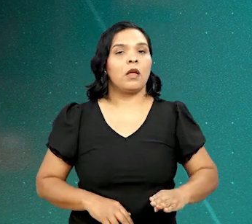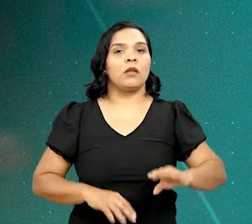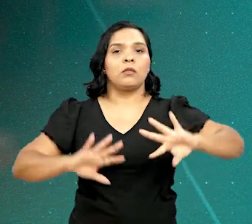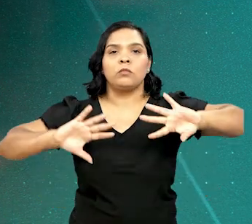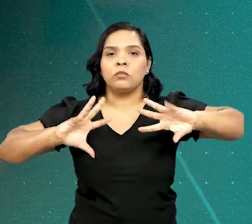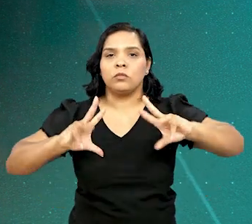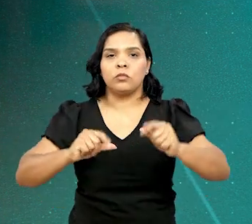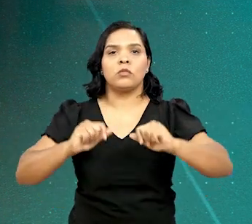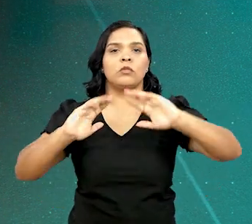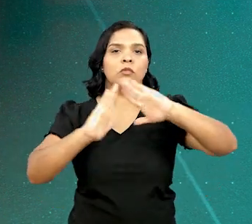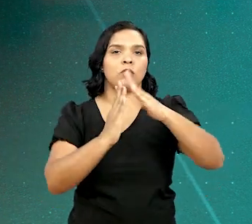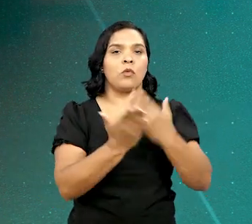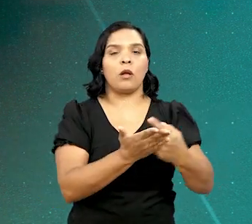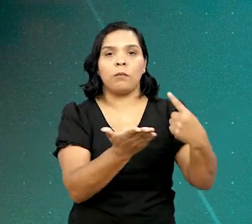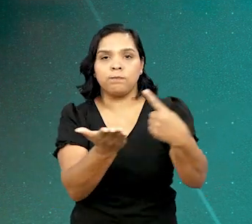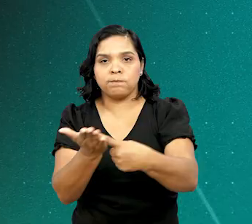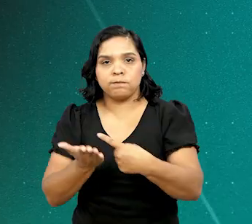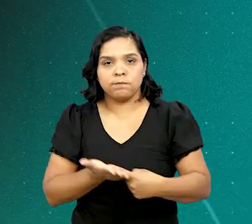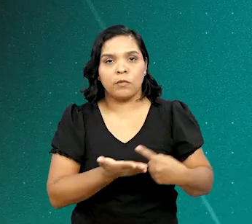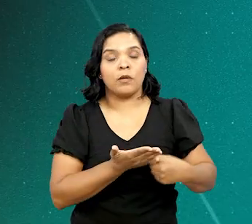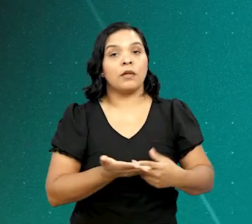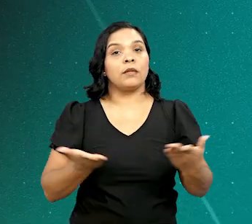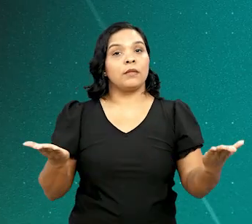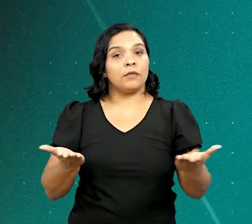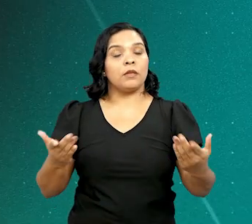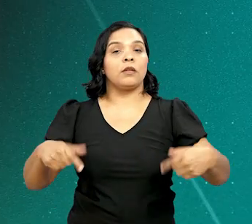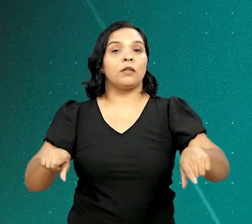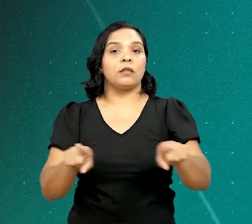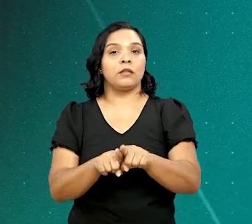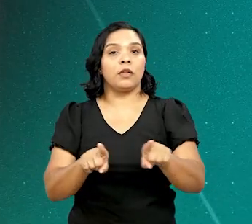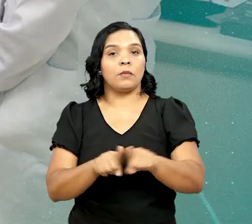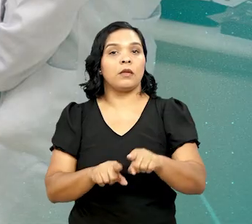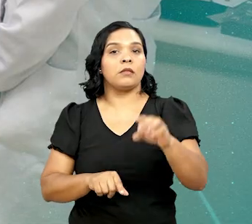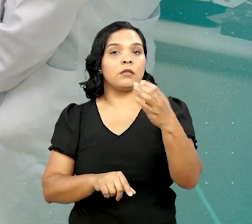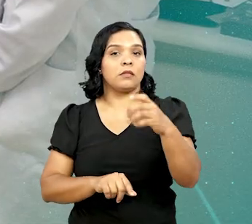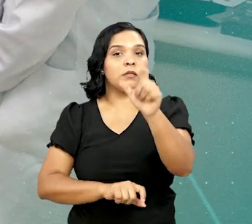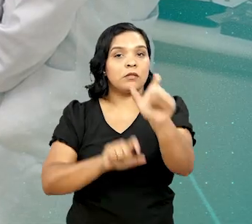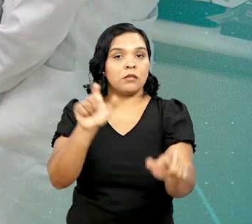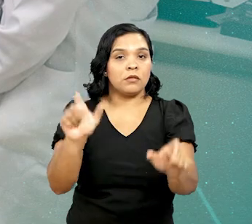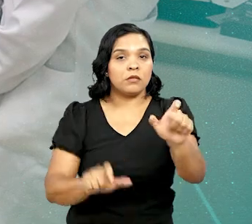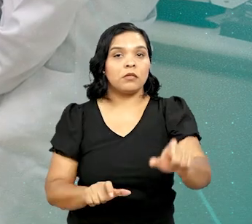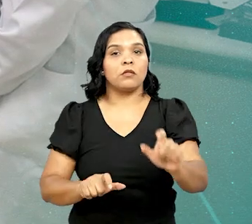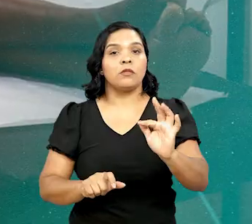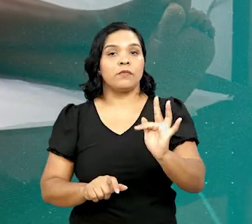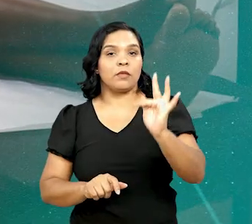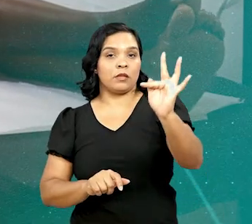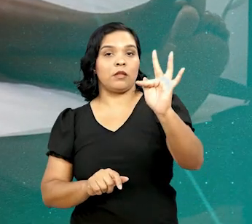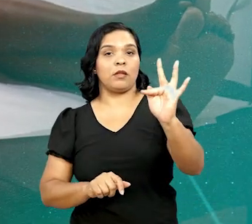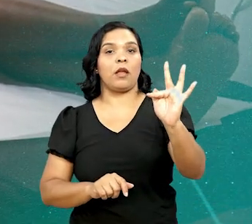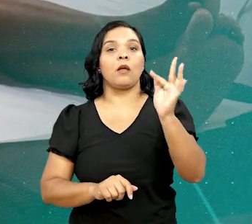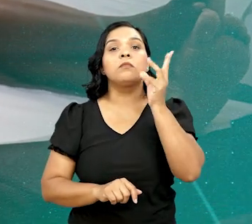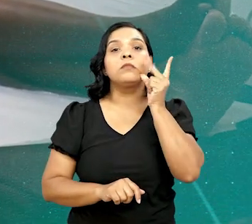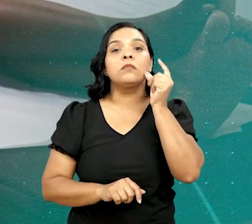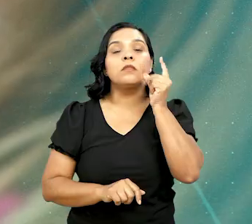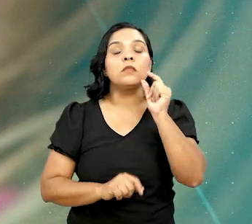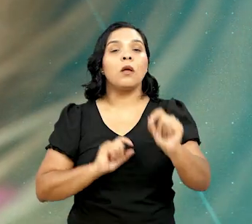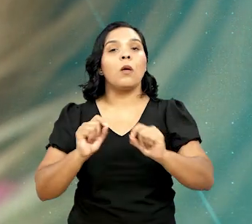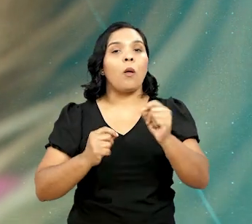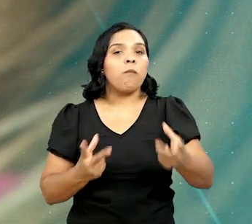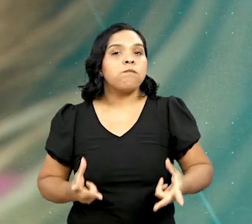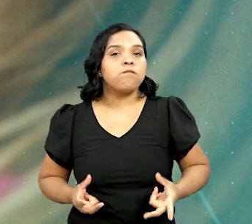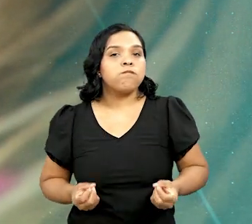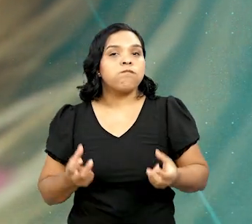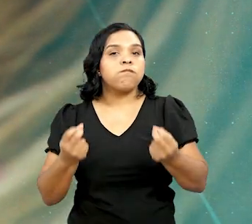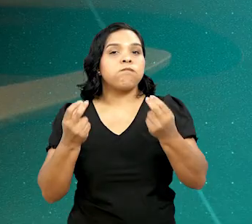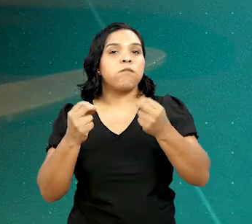as escolas, está sendo cumprida. Veja também, cientistas da Universidade Federal do Ceará pesquisam o risco de